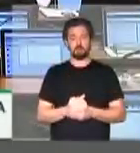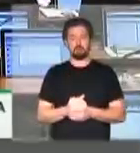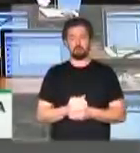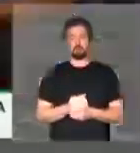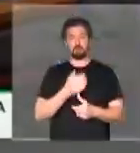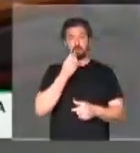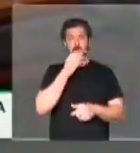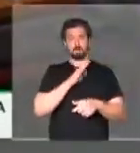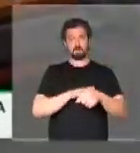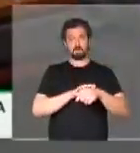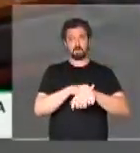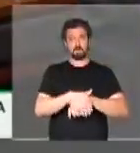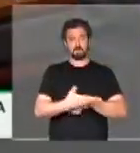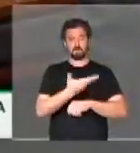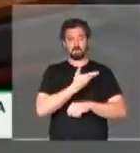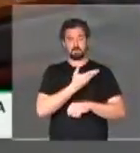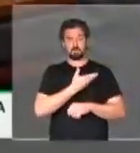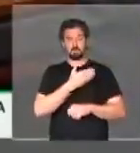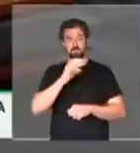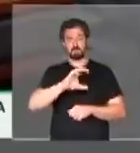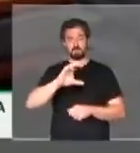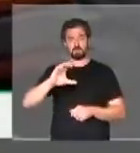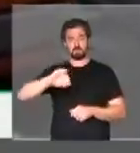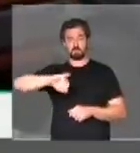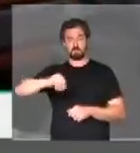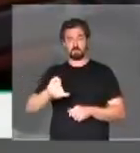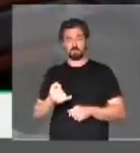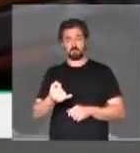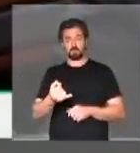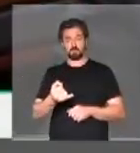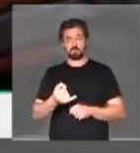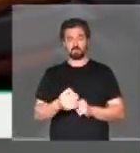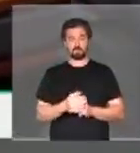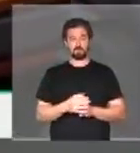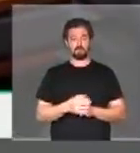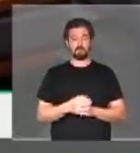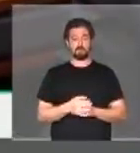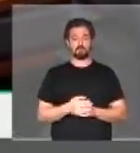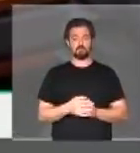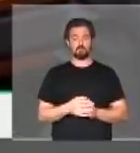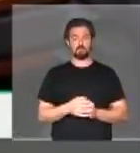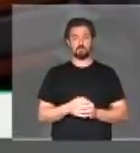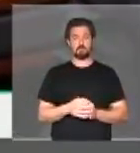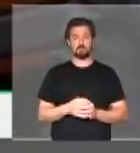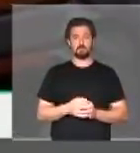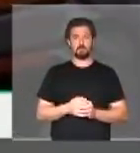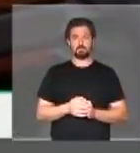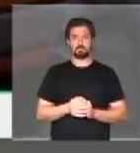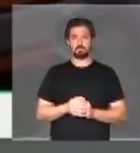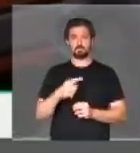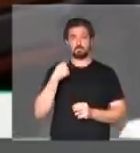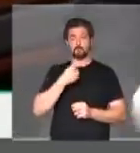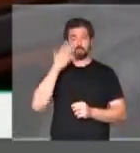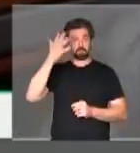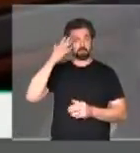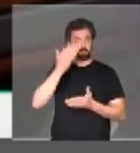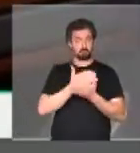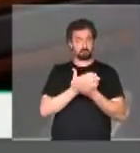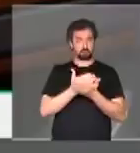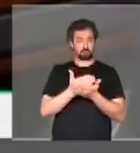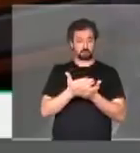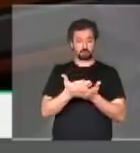Boa noite a todos os companheiros da CCJ. Nós, presidente, temos que começar o nosso